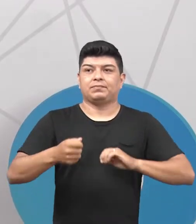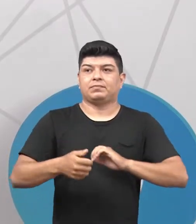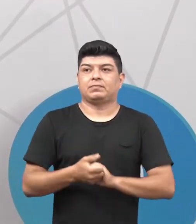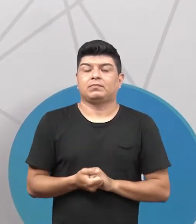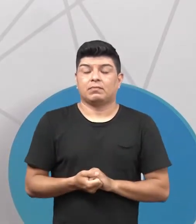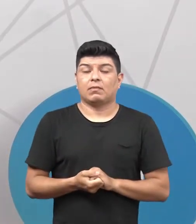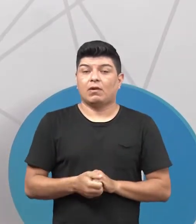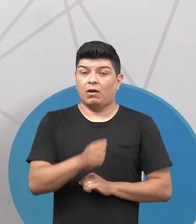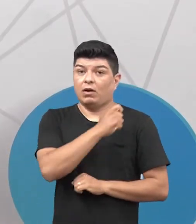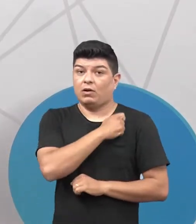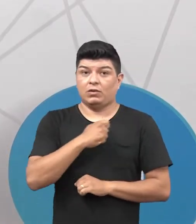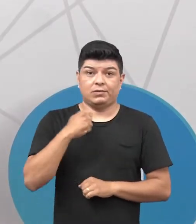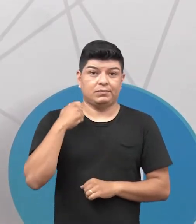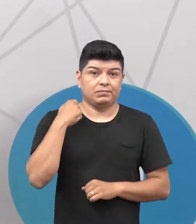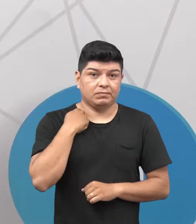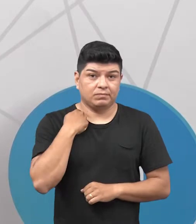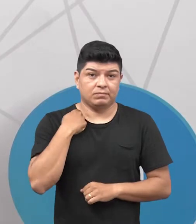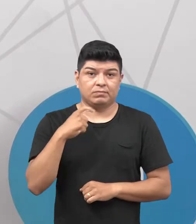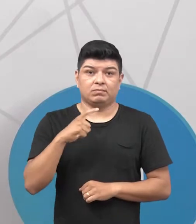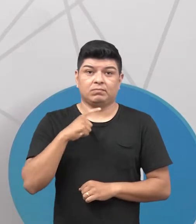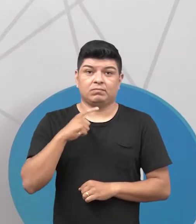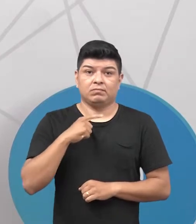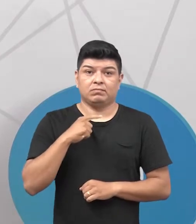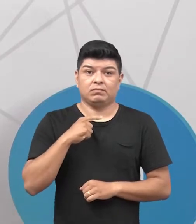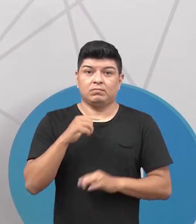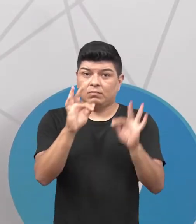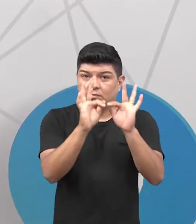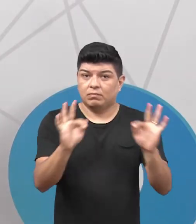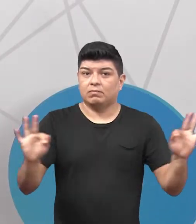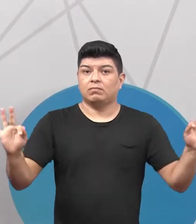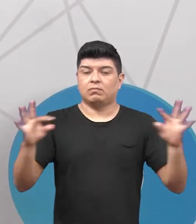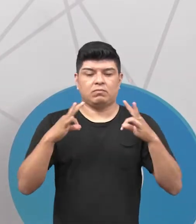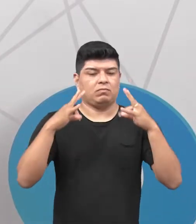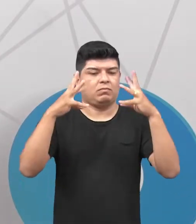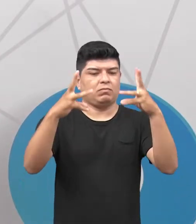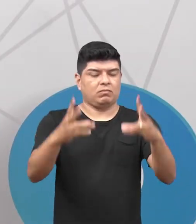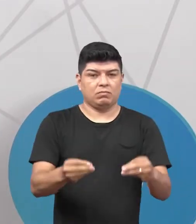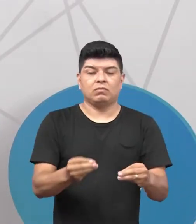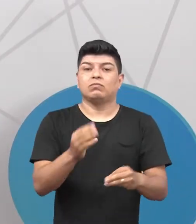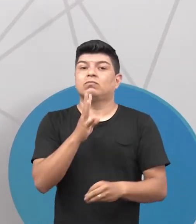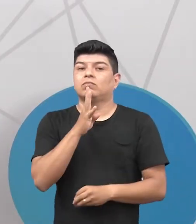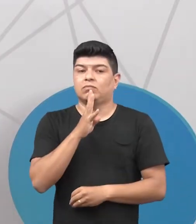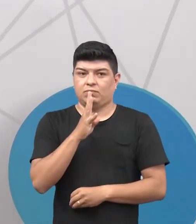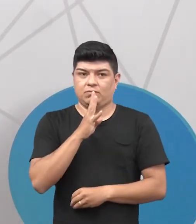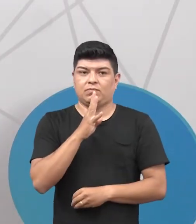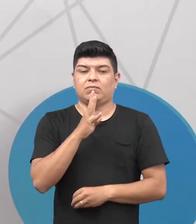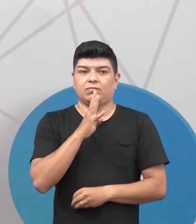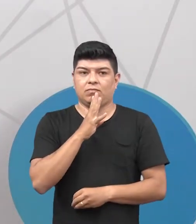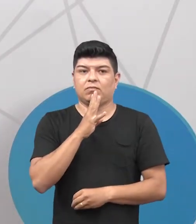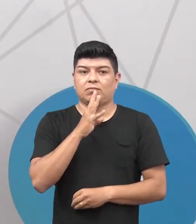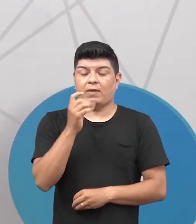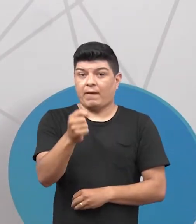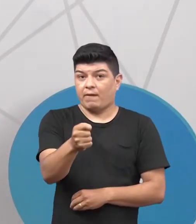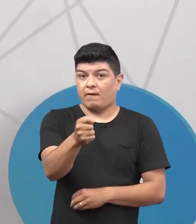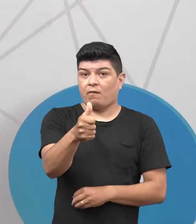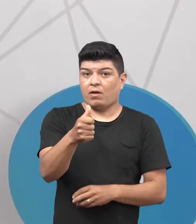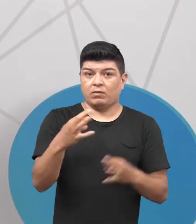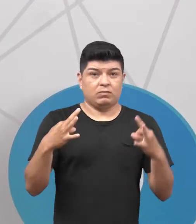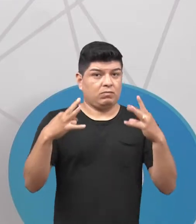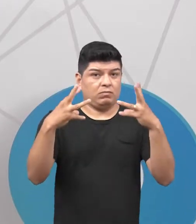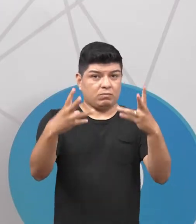Sócrates, ele tinha uma frase que todo mundo conhece, ou que quase todo mundo conhece no